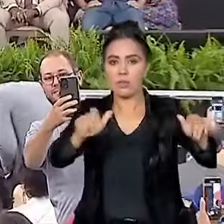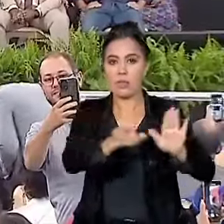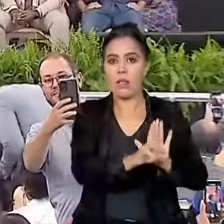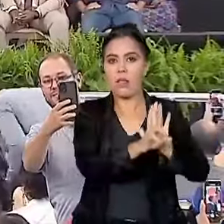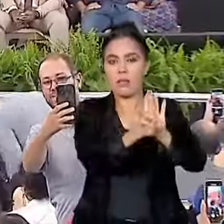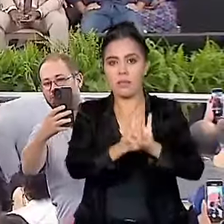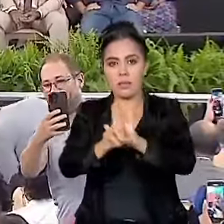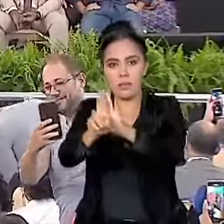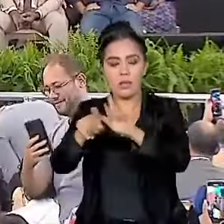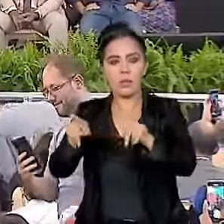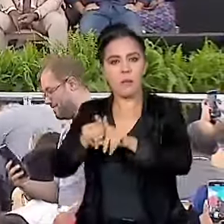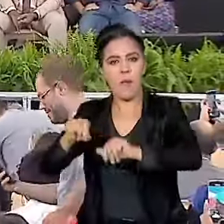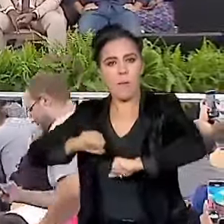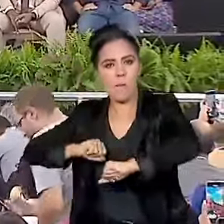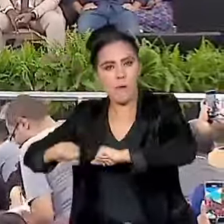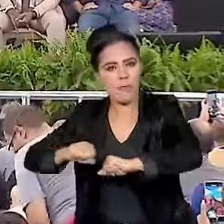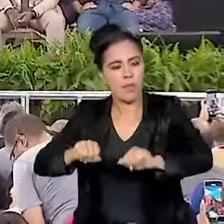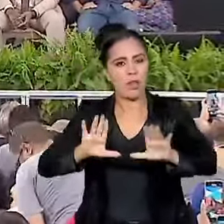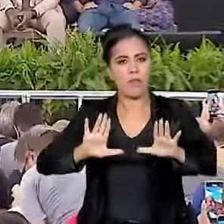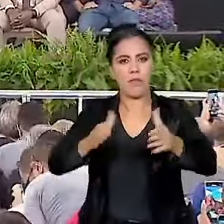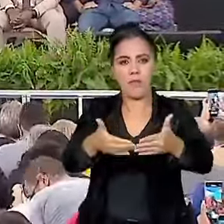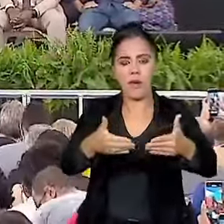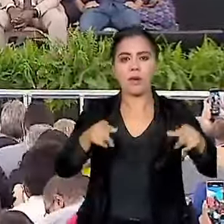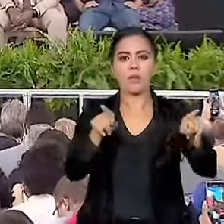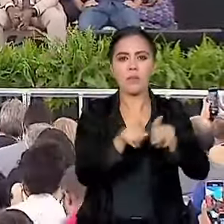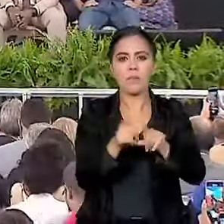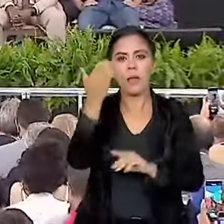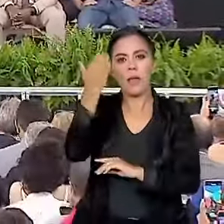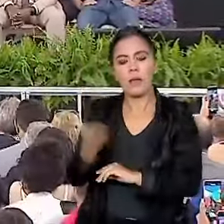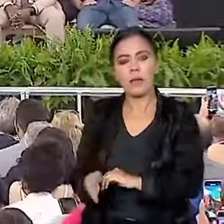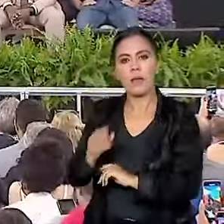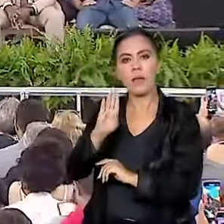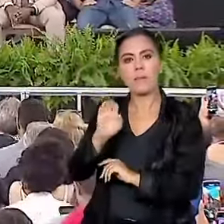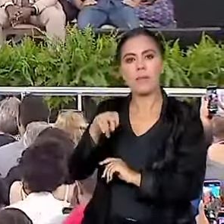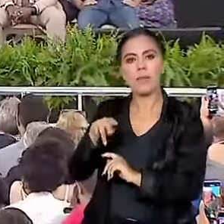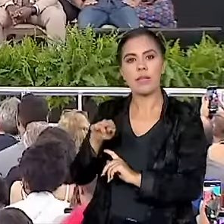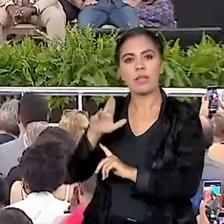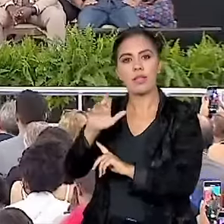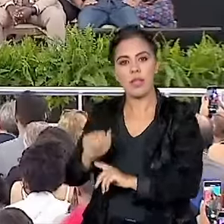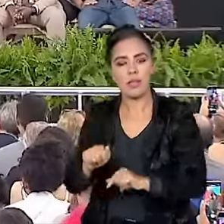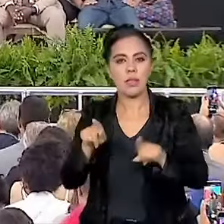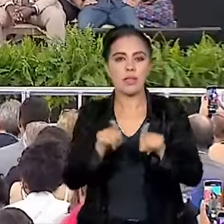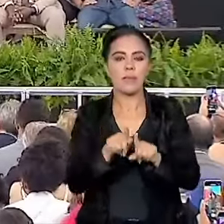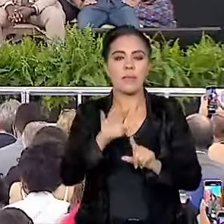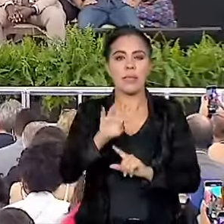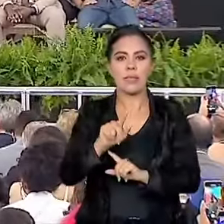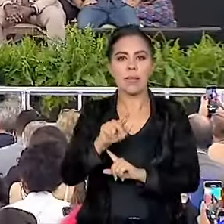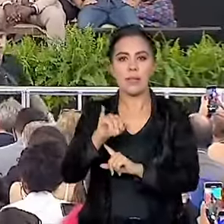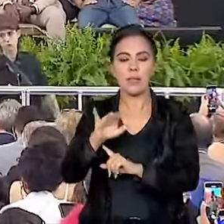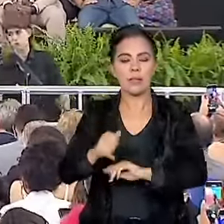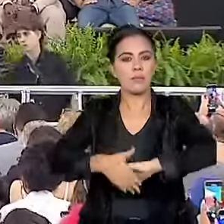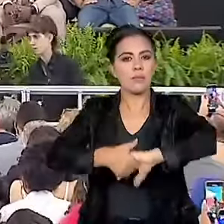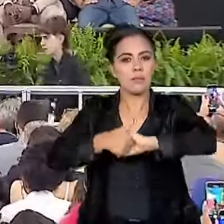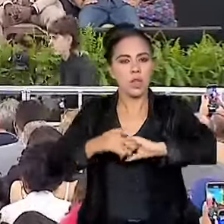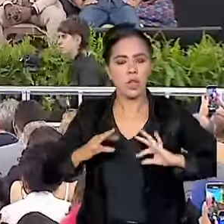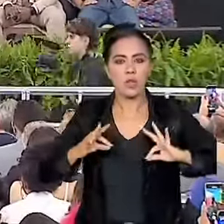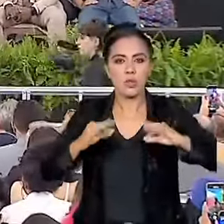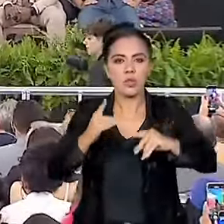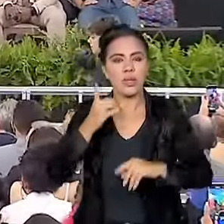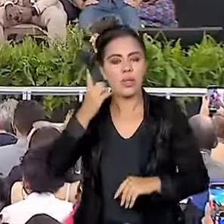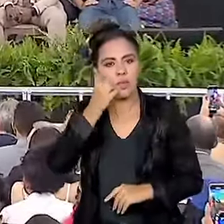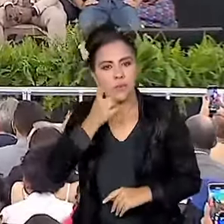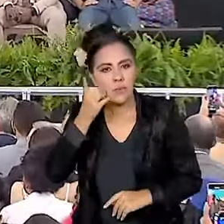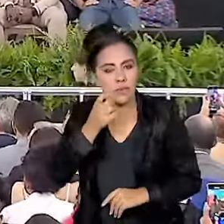os fóruns, e em nome de Benedita da Silva e Talíria Petrone, saudar todos os deputados e deputadas, a bancada